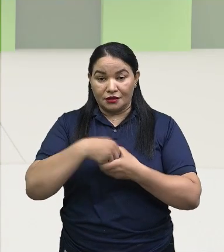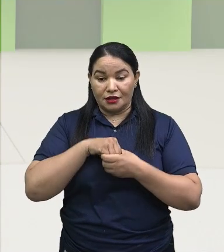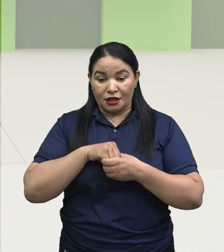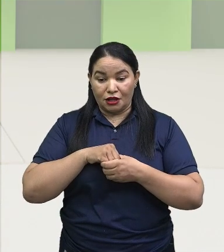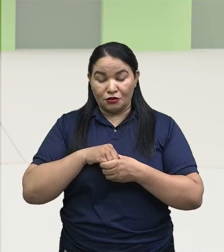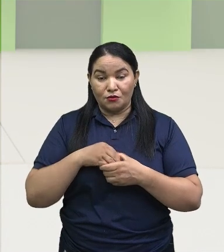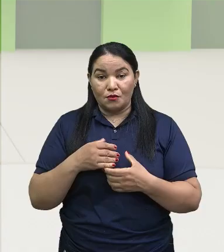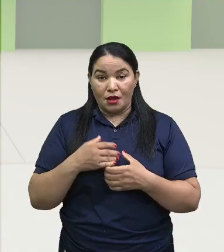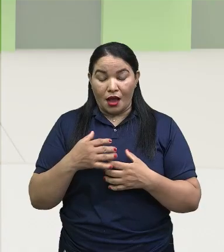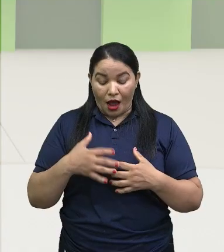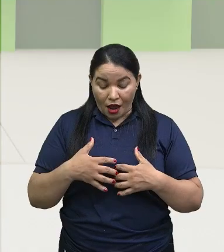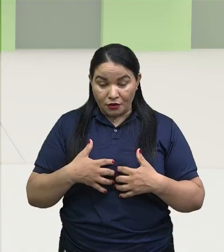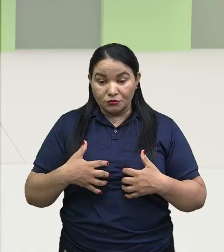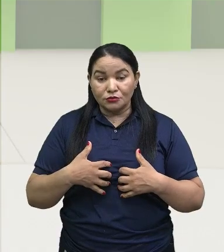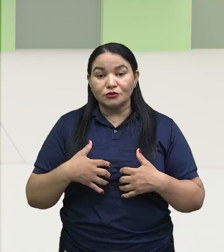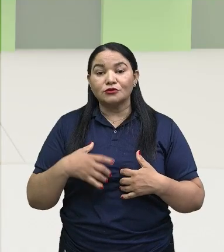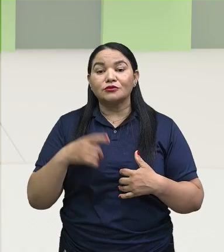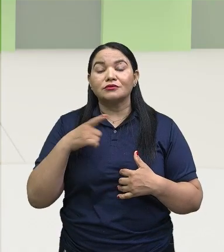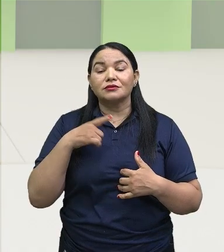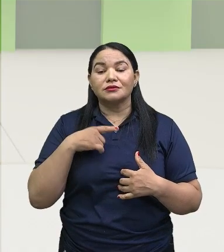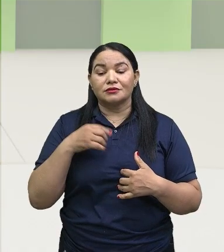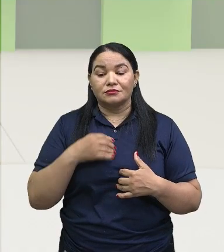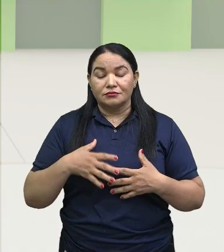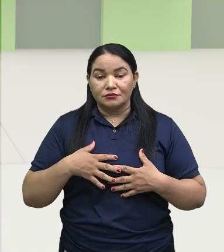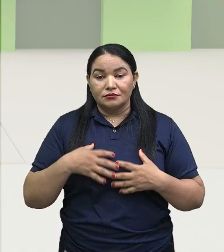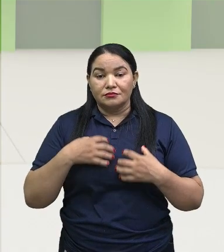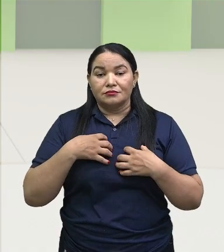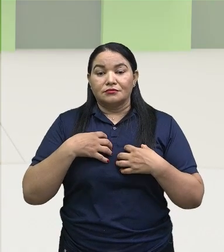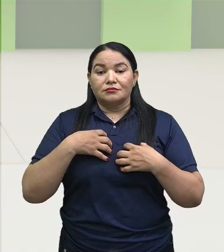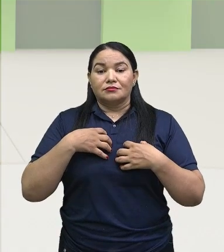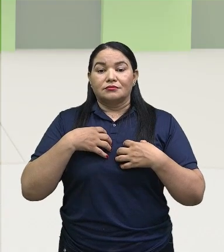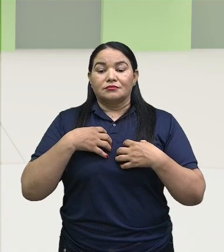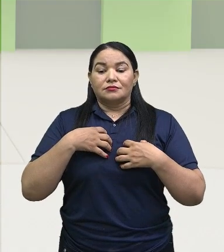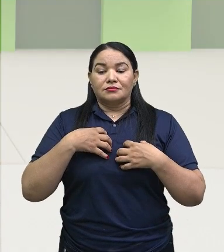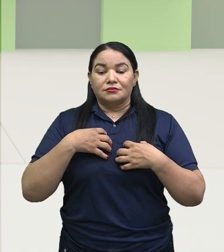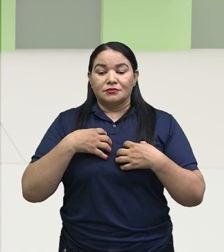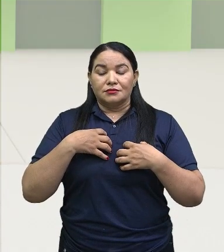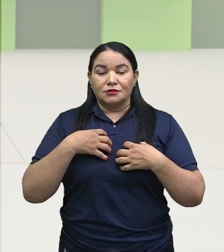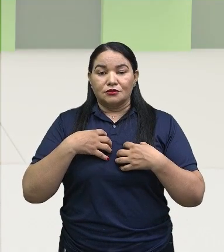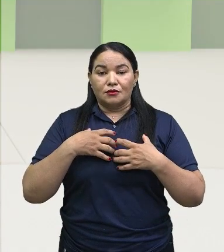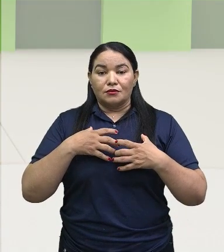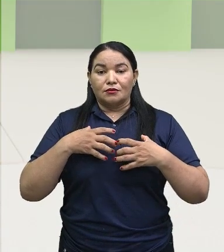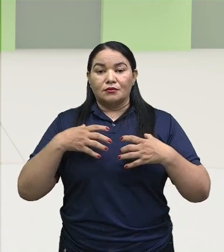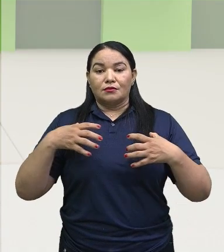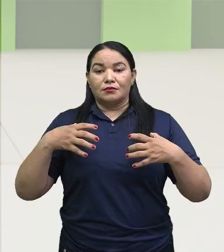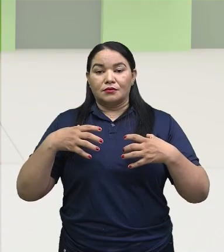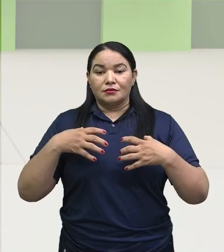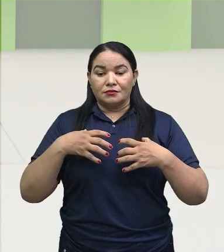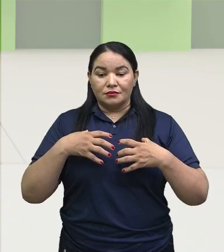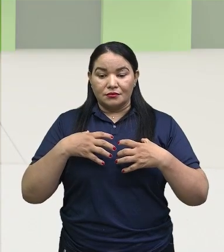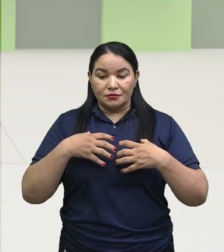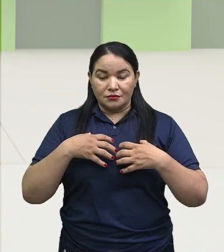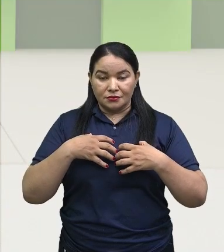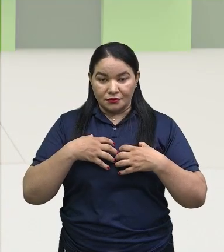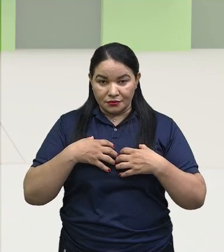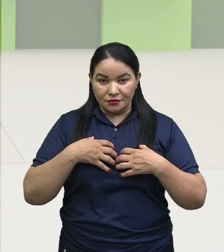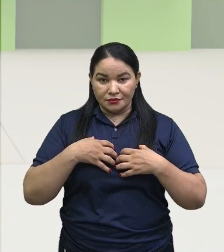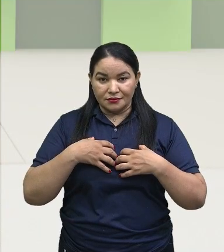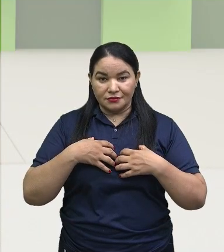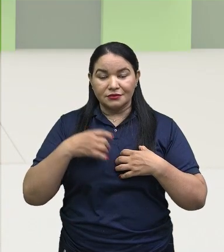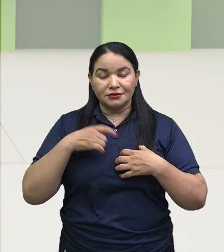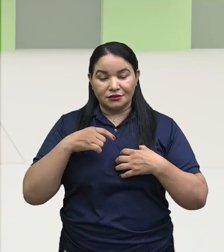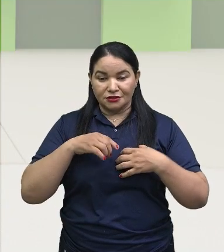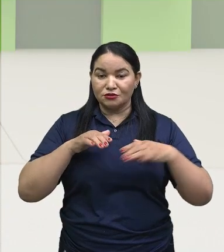vai atuar nesse momento. Quando se enche, né, os pulmões estão se expandindo, estão se enchendo de ar. E quando relaxa, a gente tem